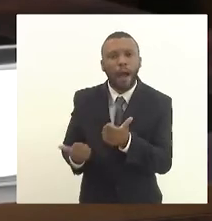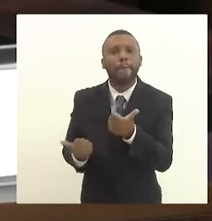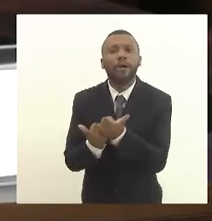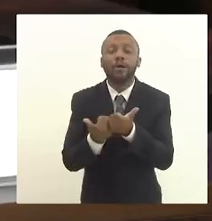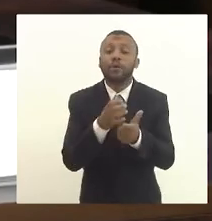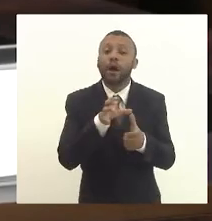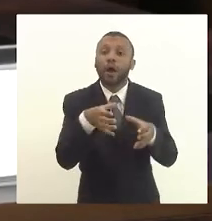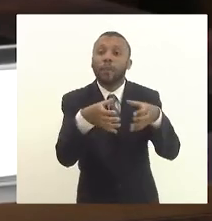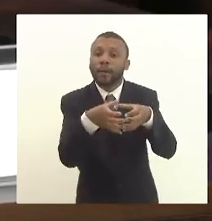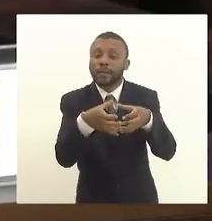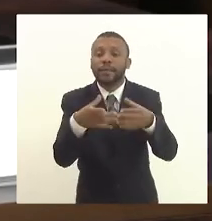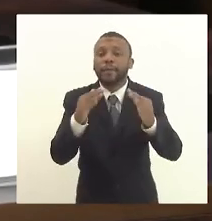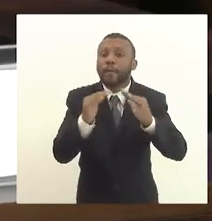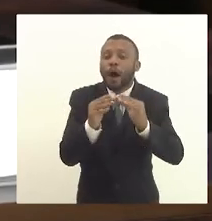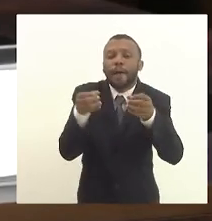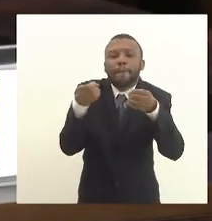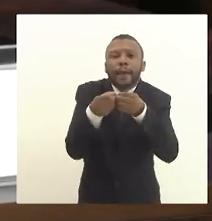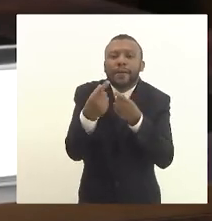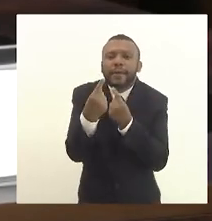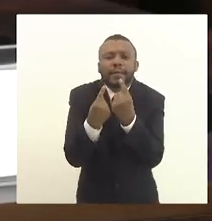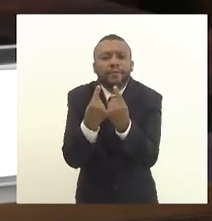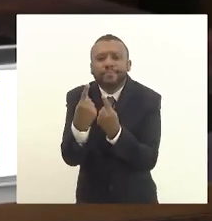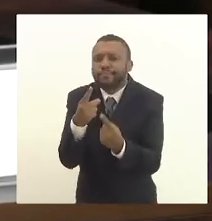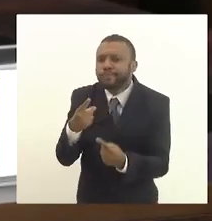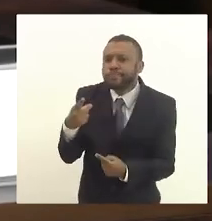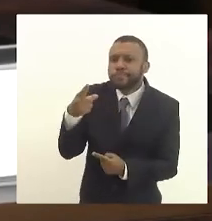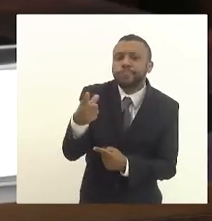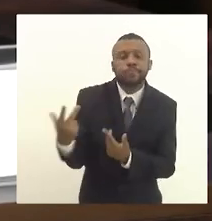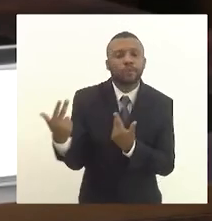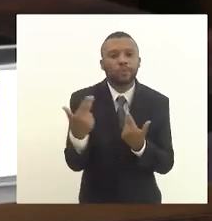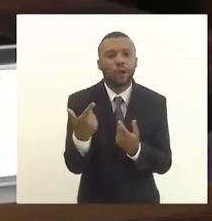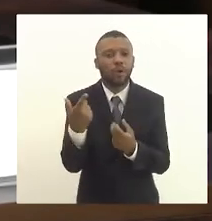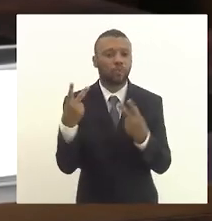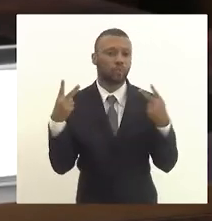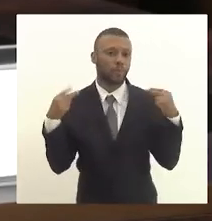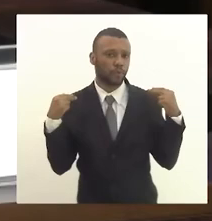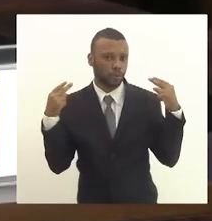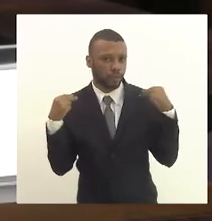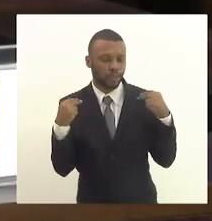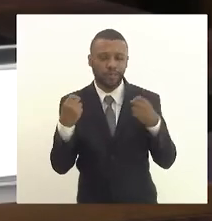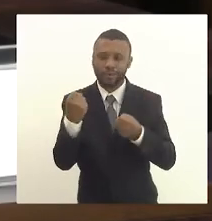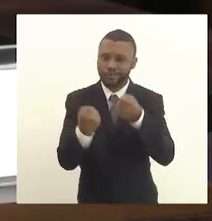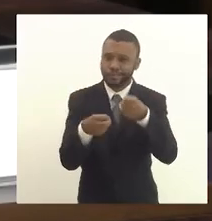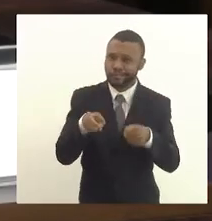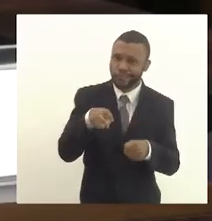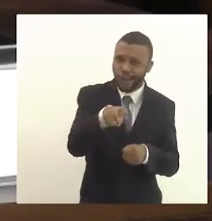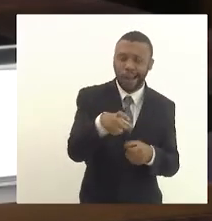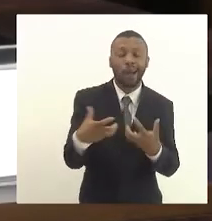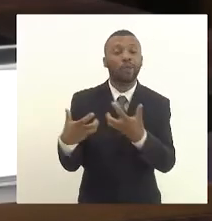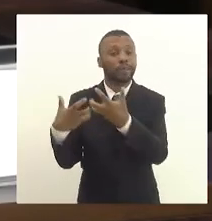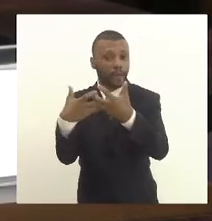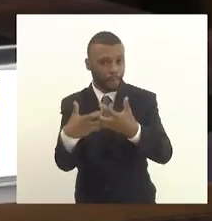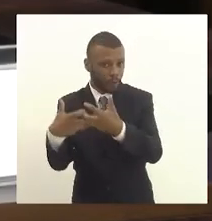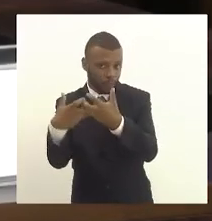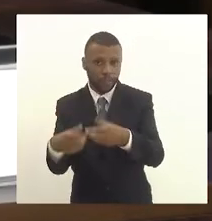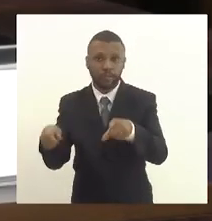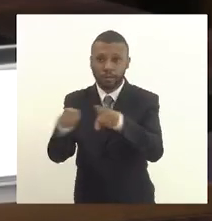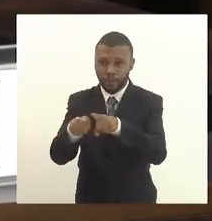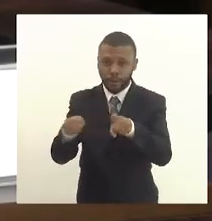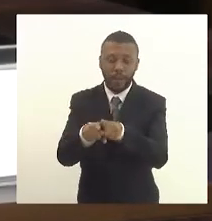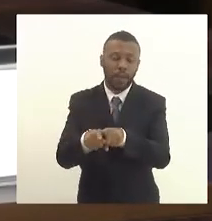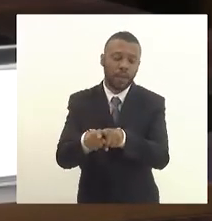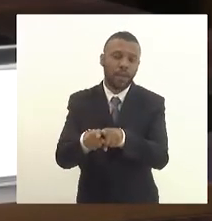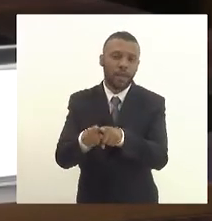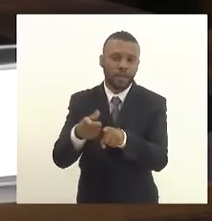na beira dessas rodovias, como dos motoristas e dos rodoviários que levam as nossas cargas do Brasil do norte a sul e passam pelo